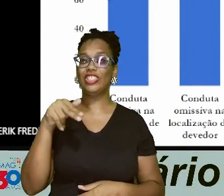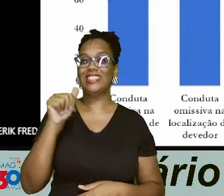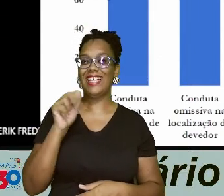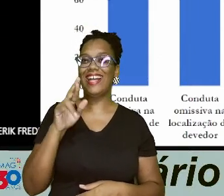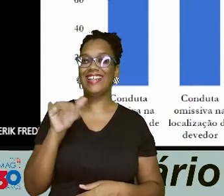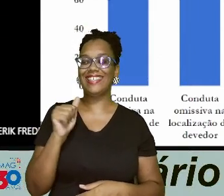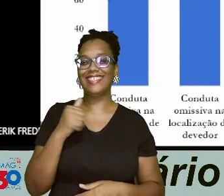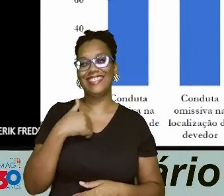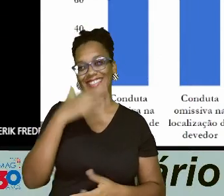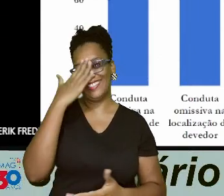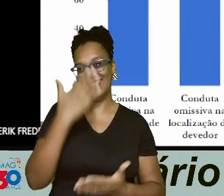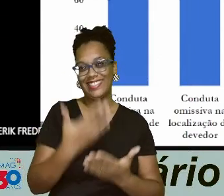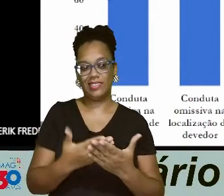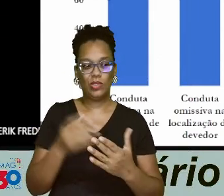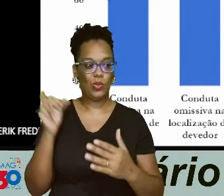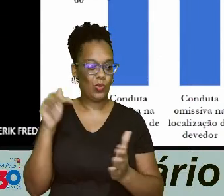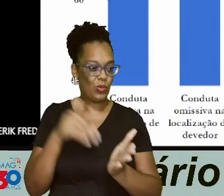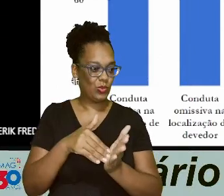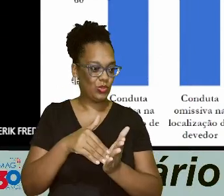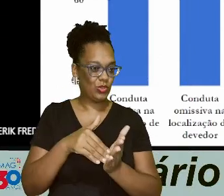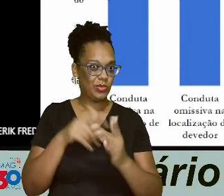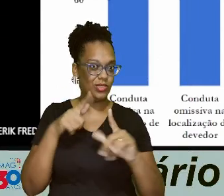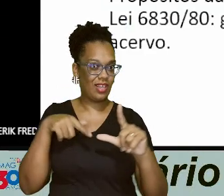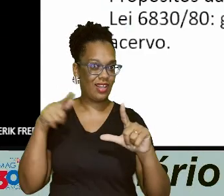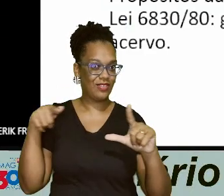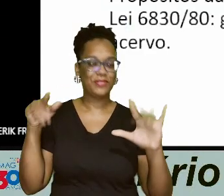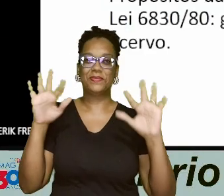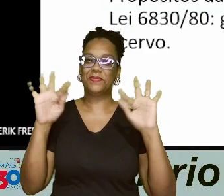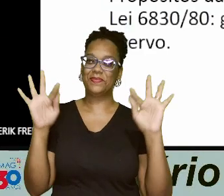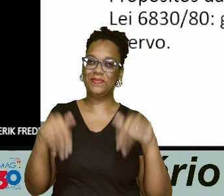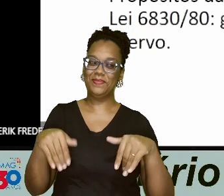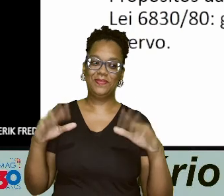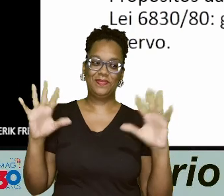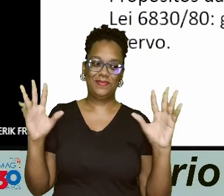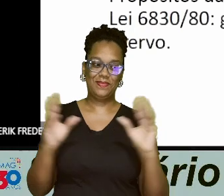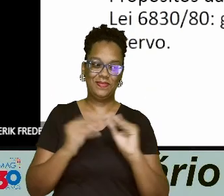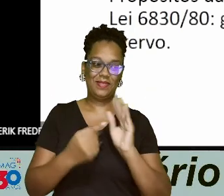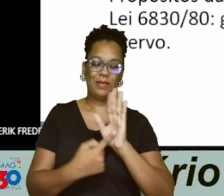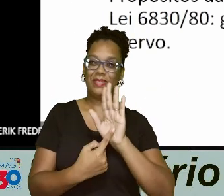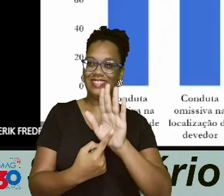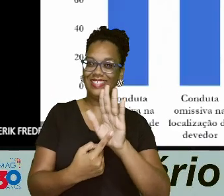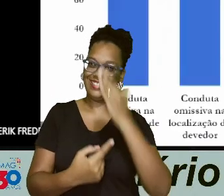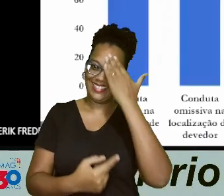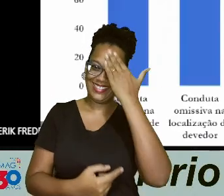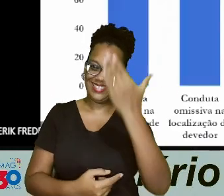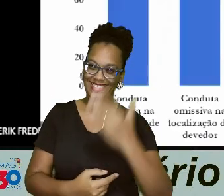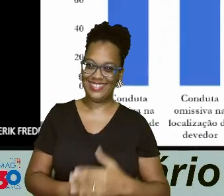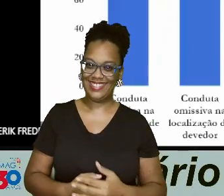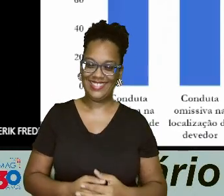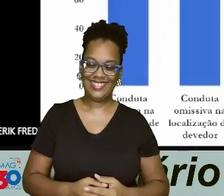Eu creio que esse foi o último gráfico. Com isso, eu encerro essa parte da apresentação. Muito obrigado.